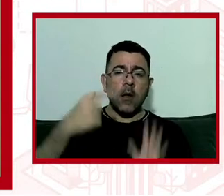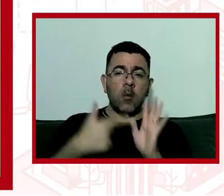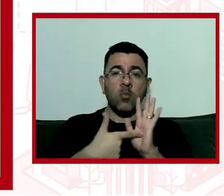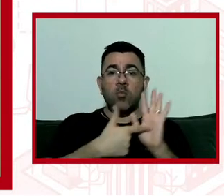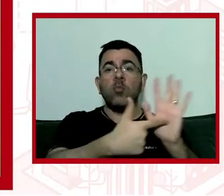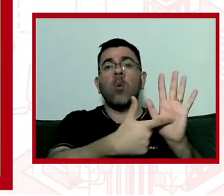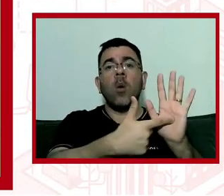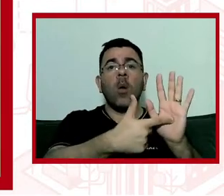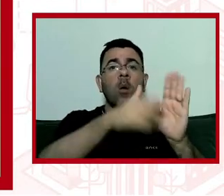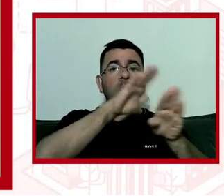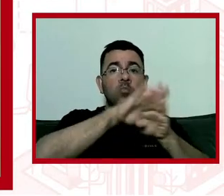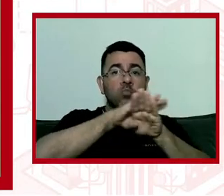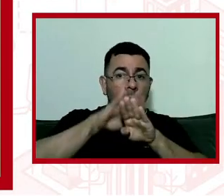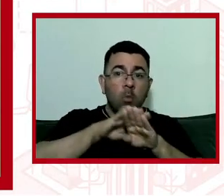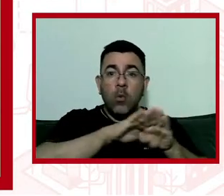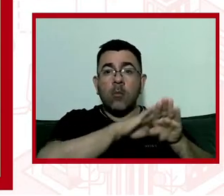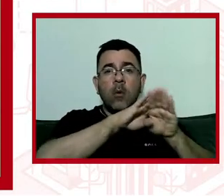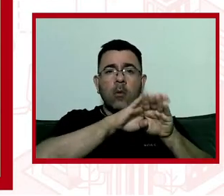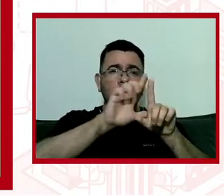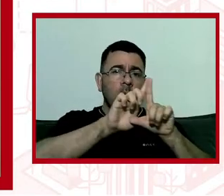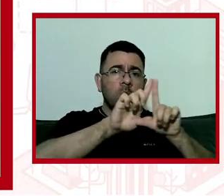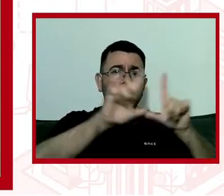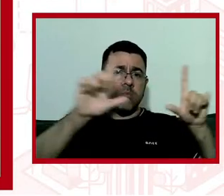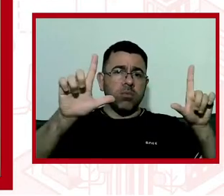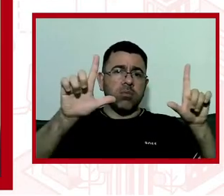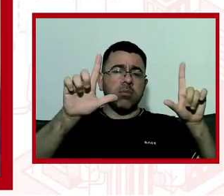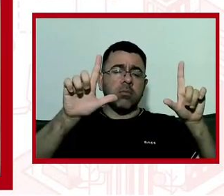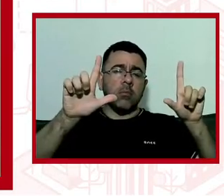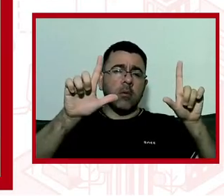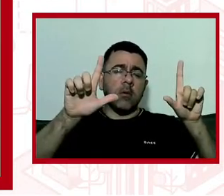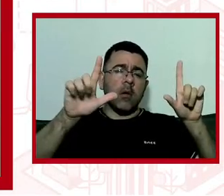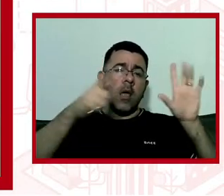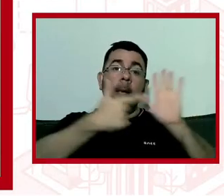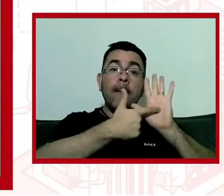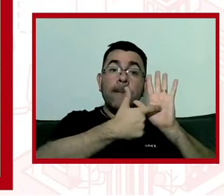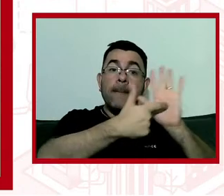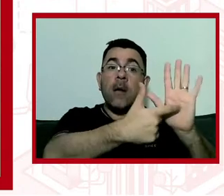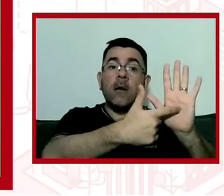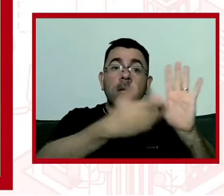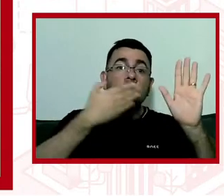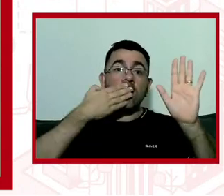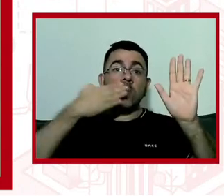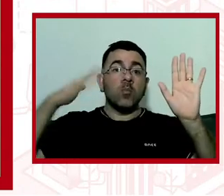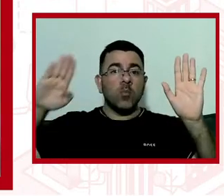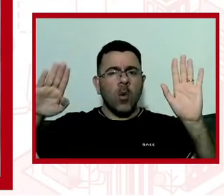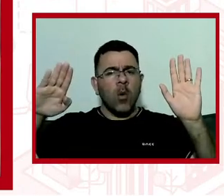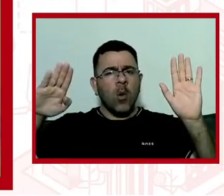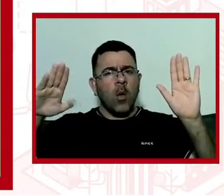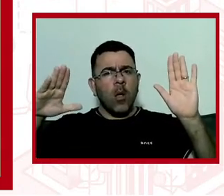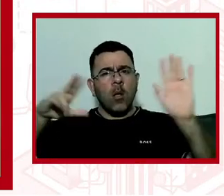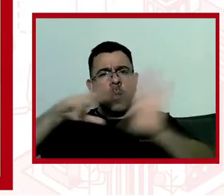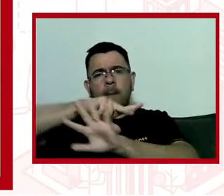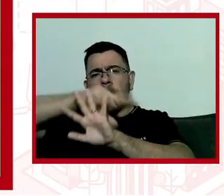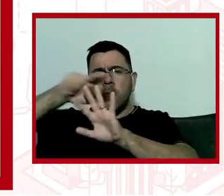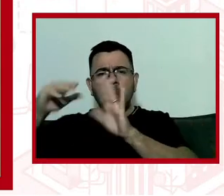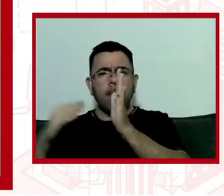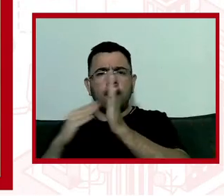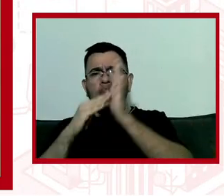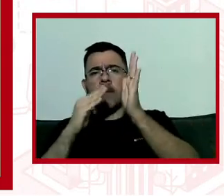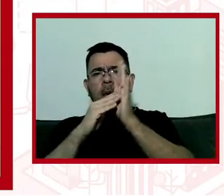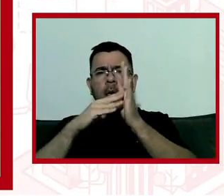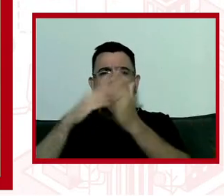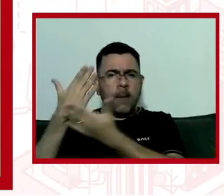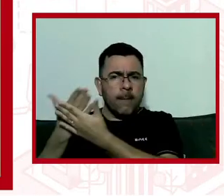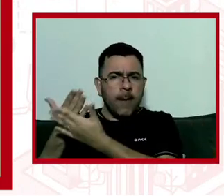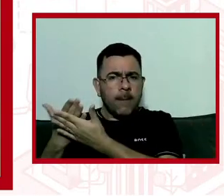feito isso vira uma plataforma para os candidatos de outras cidades estudarem com base naquilo e falar